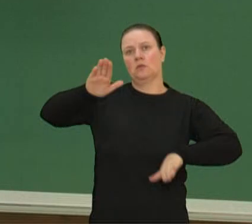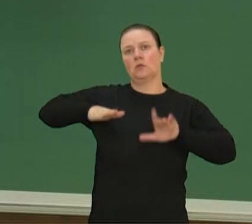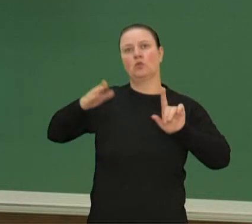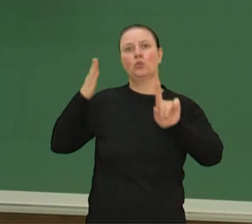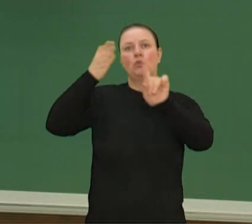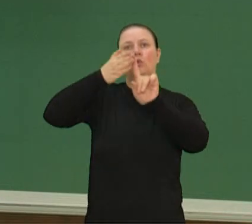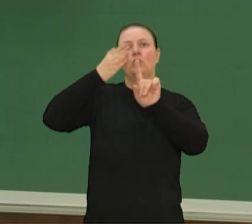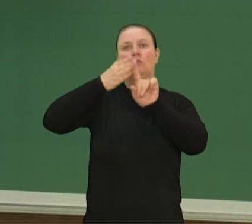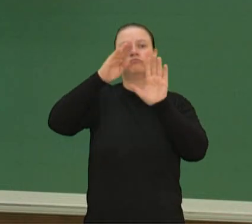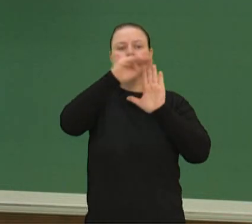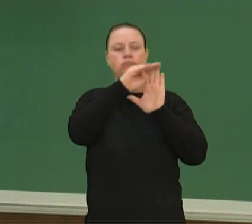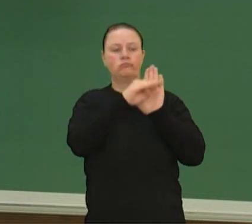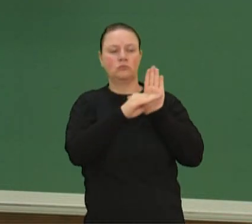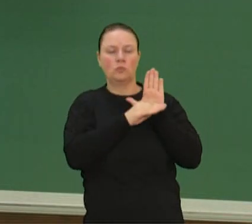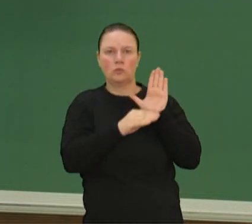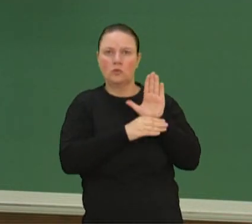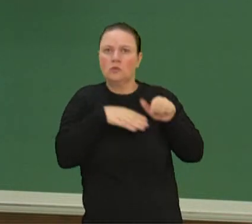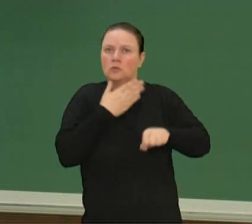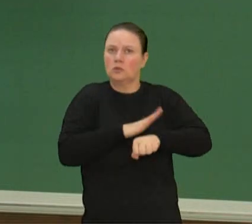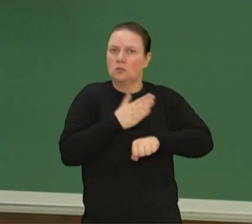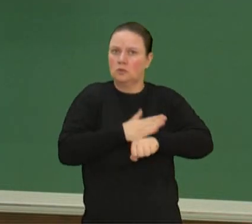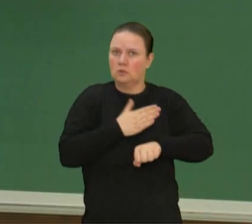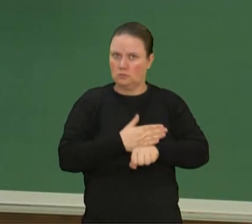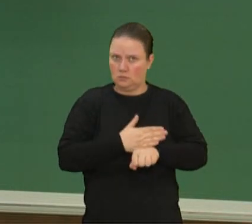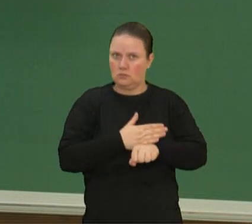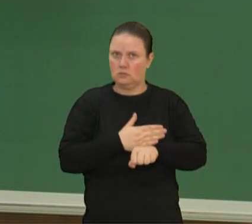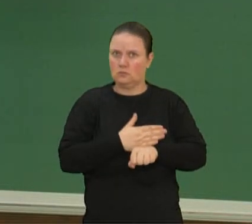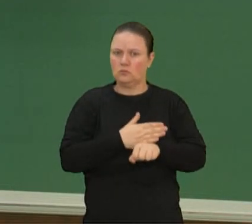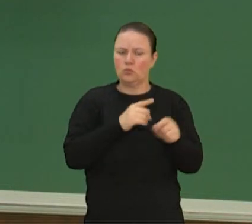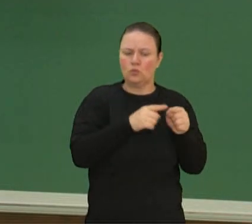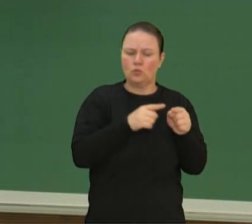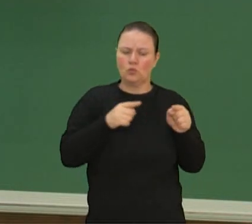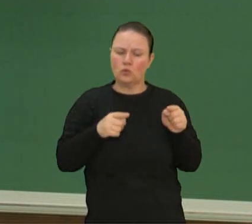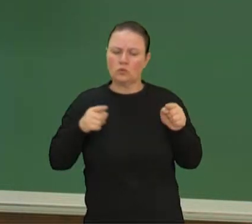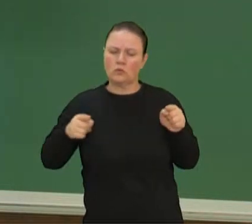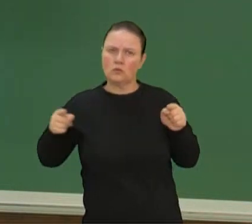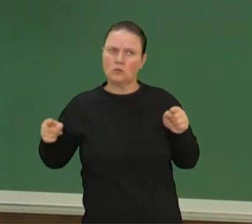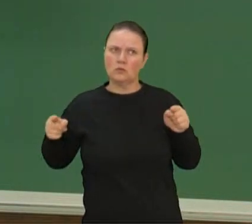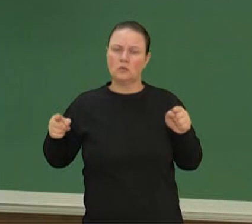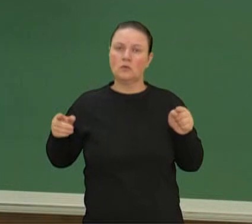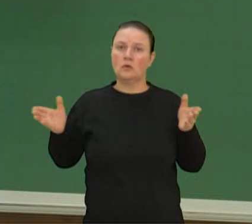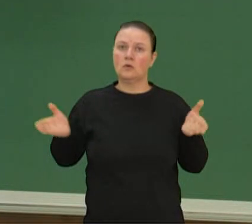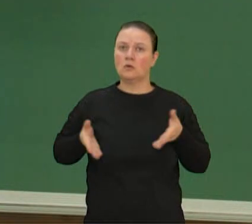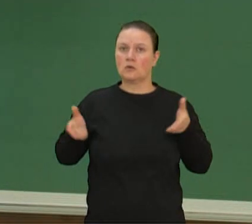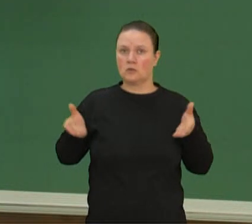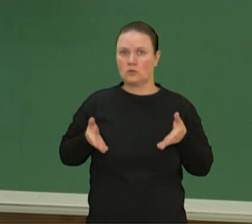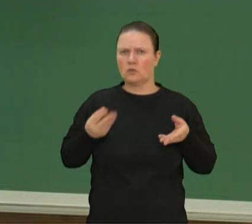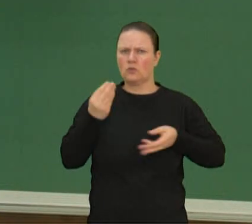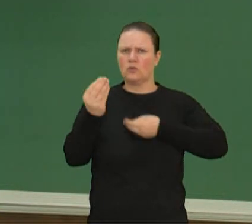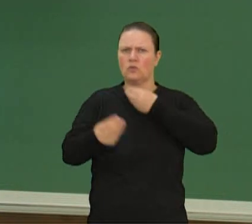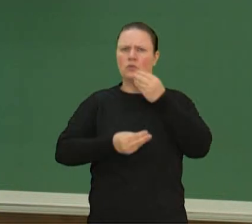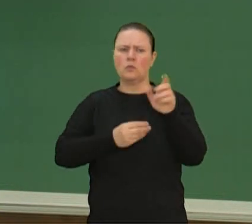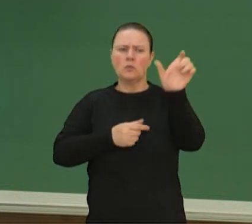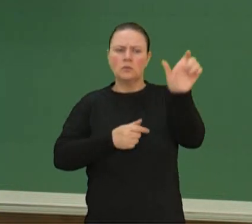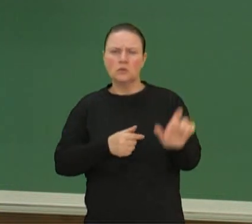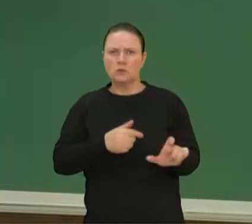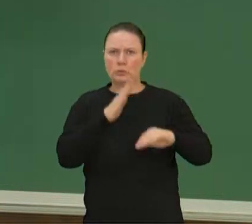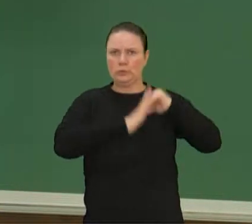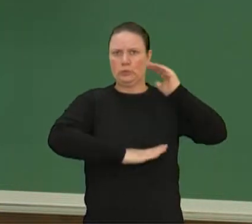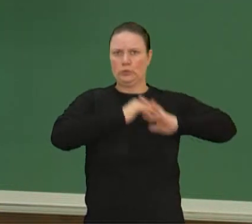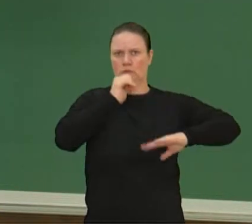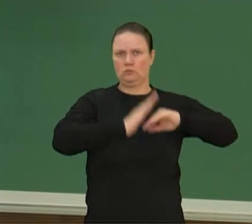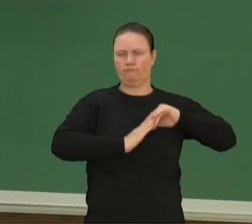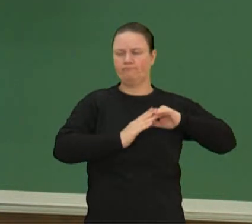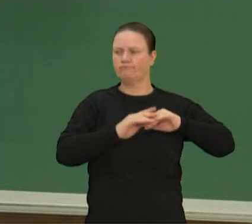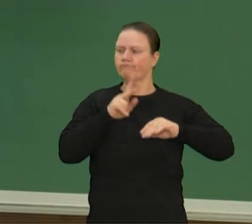de treinamento. Então, essa periodização do treino, como está na alternativa, é a forma como o seu treinador ou o